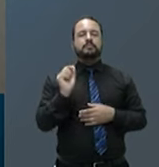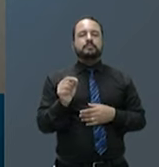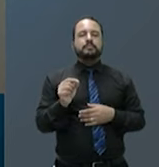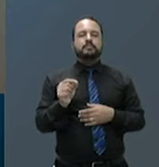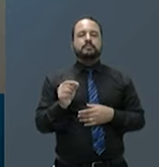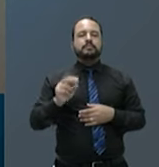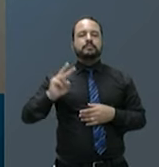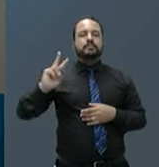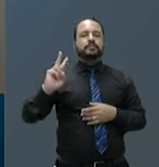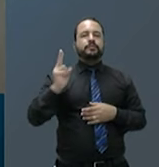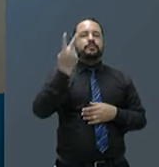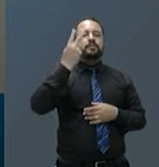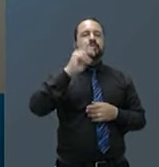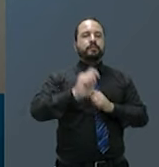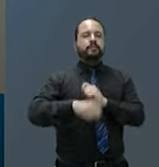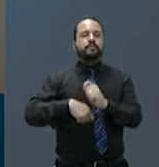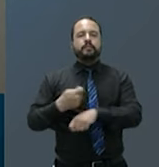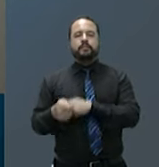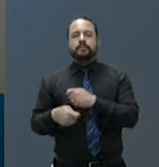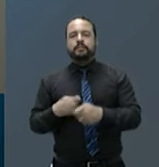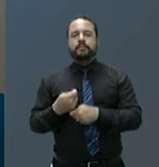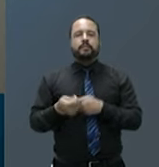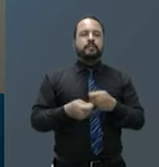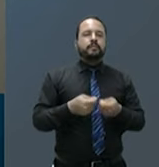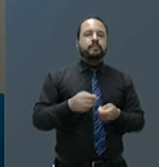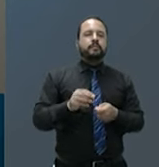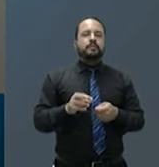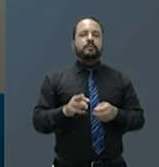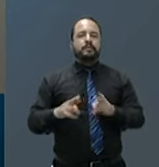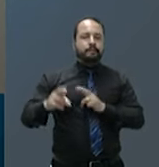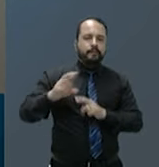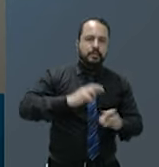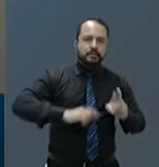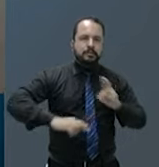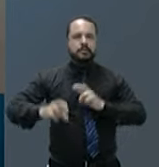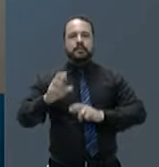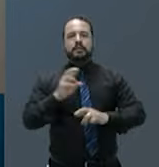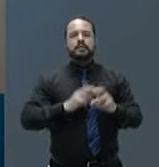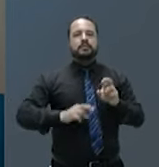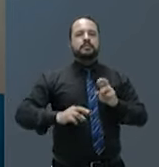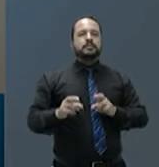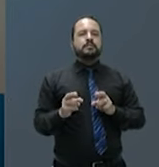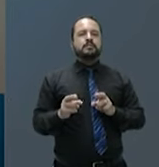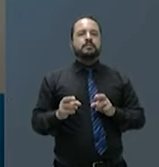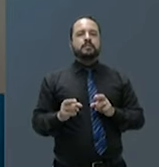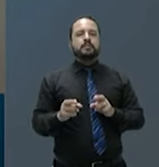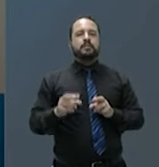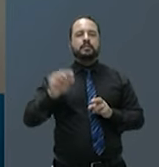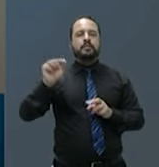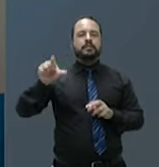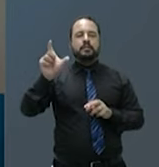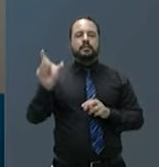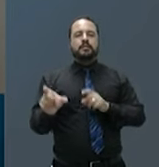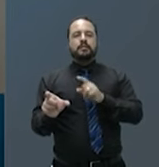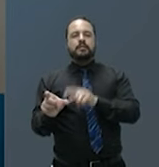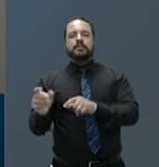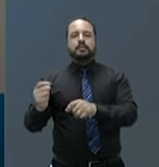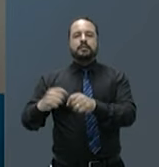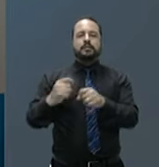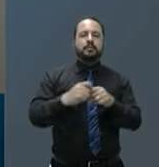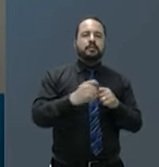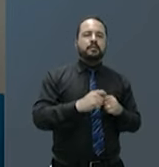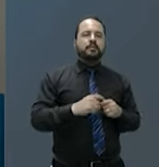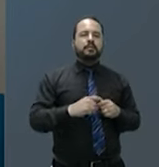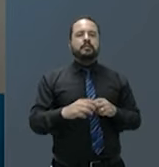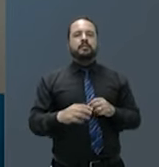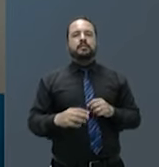valor econômico, como os litígios fiscais e os de fornecimentos de tratamento médico hospitalar. Insegurança que também